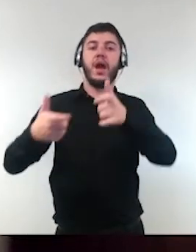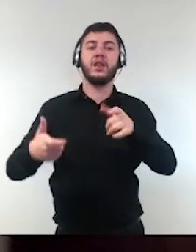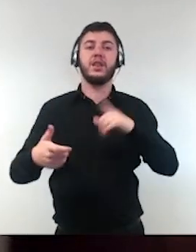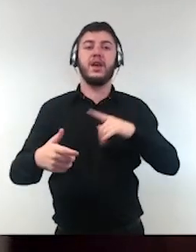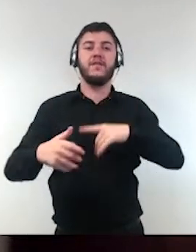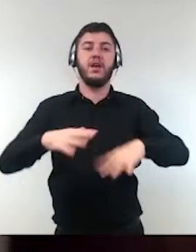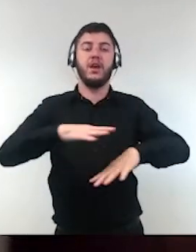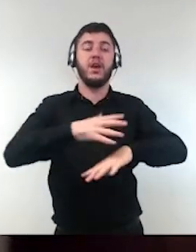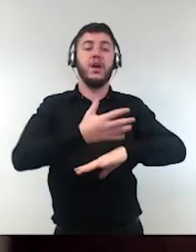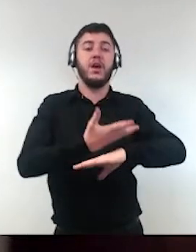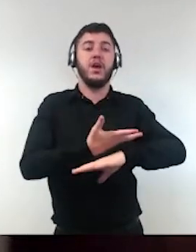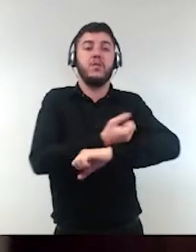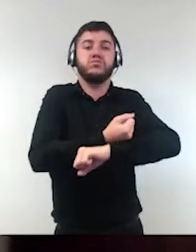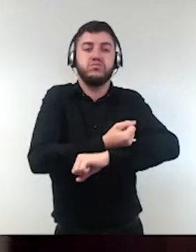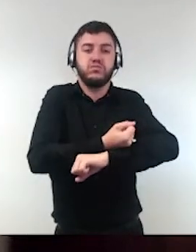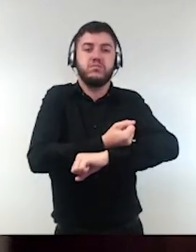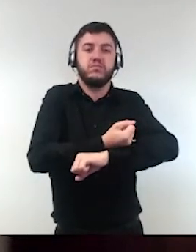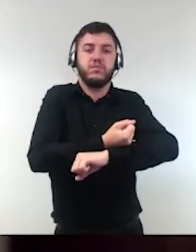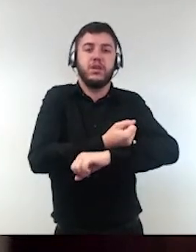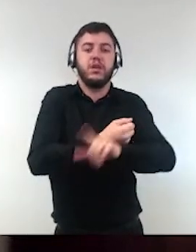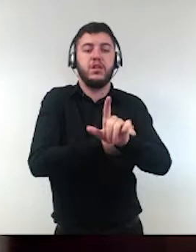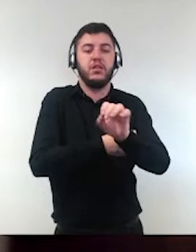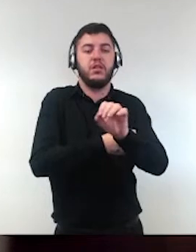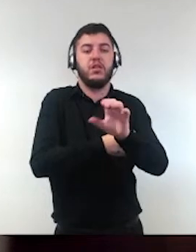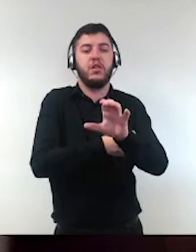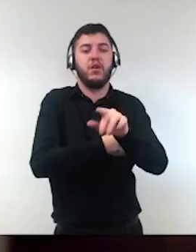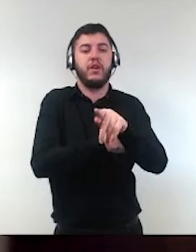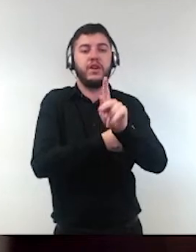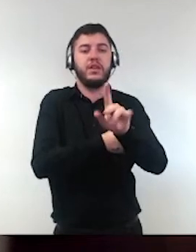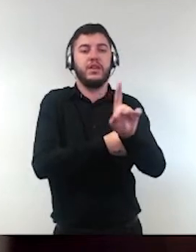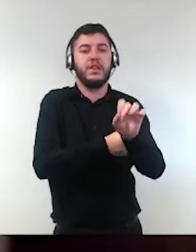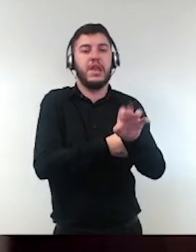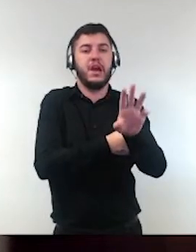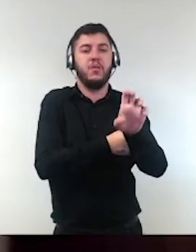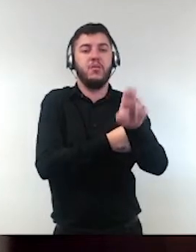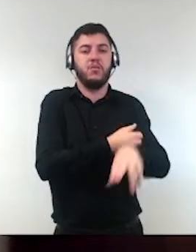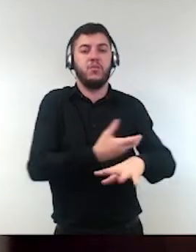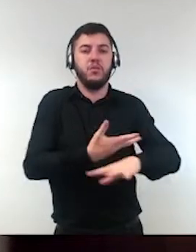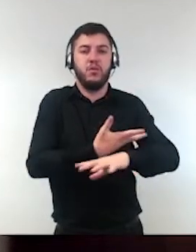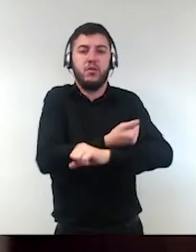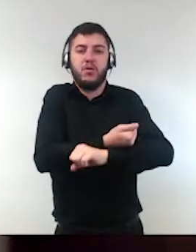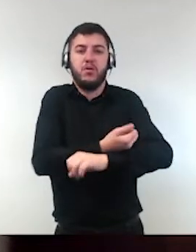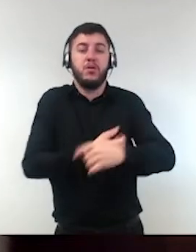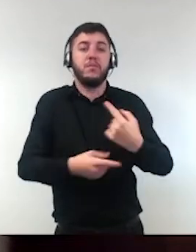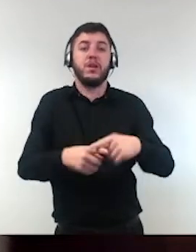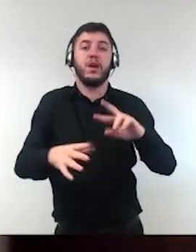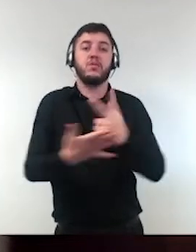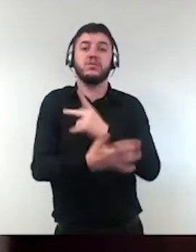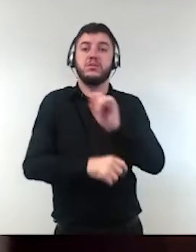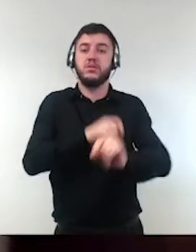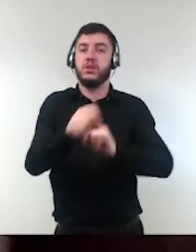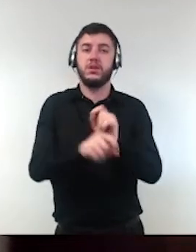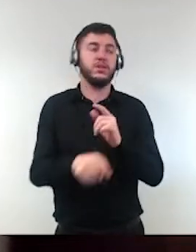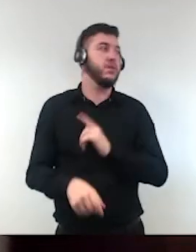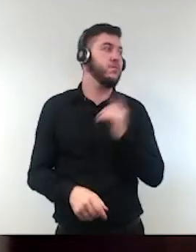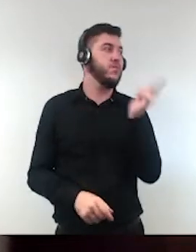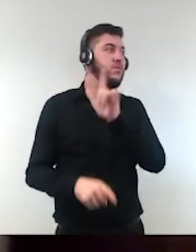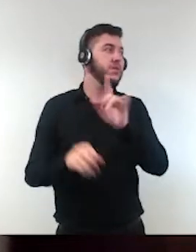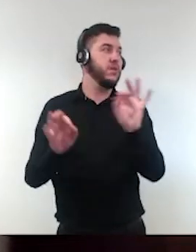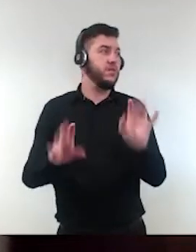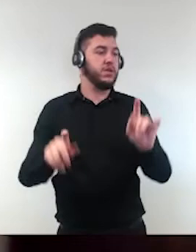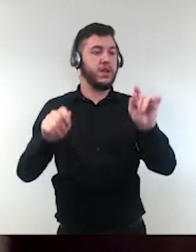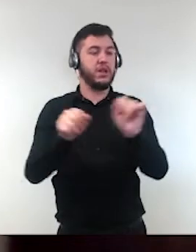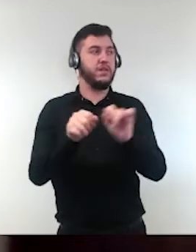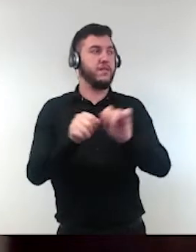não conseguiram fazer essa migração do virtual naquele primeiro momento de pandemia. E o